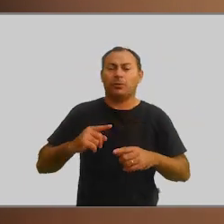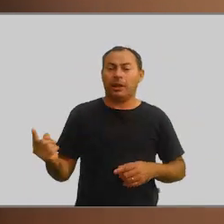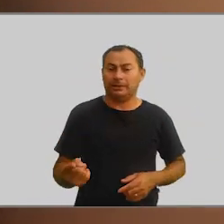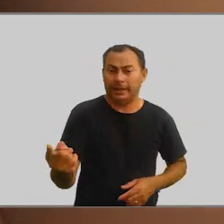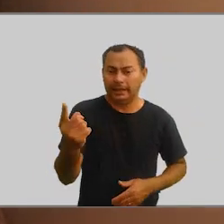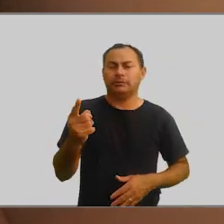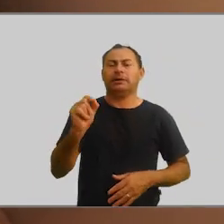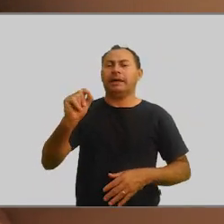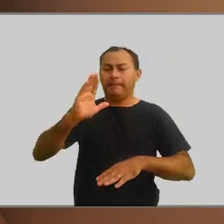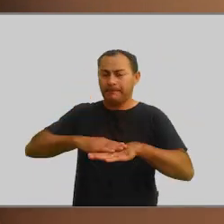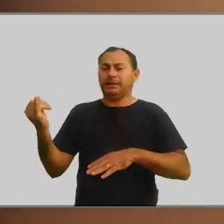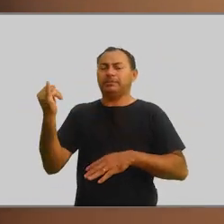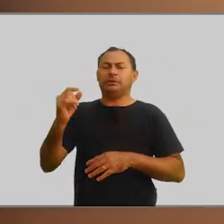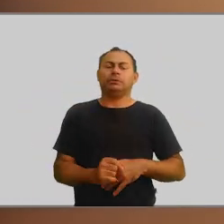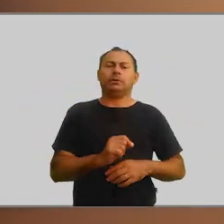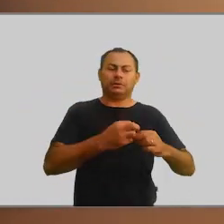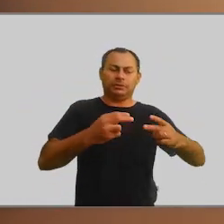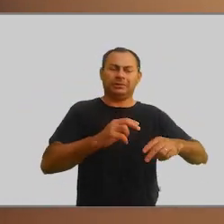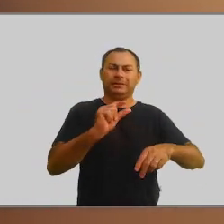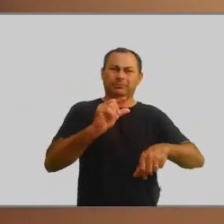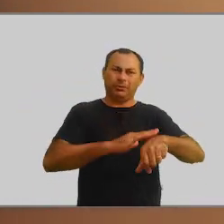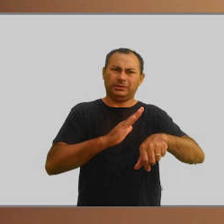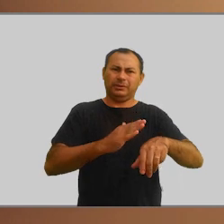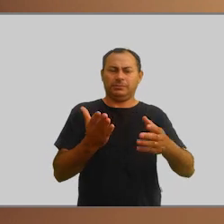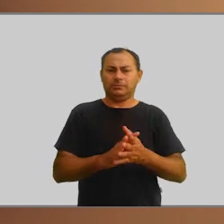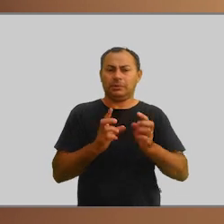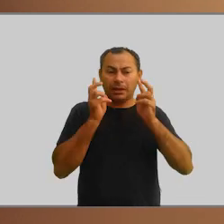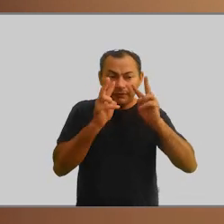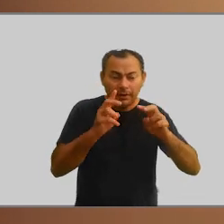o eterno é mais importante do que o temporal